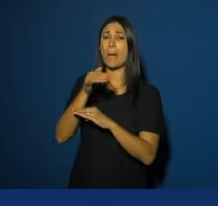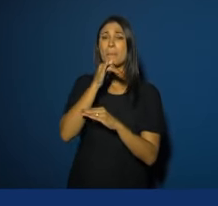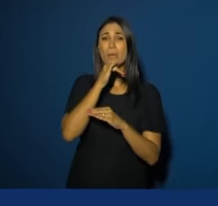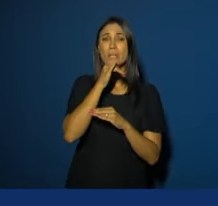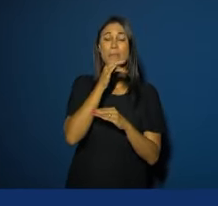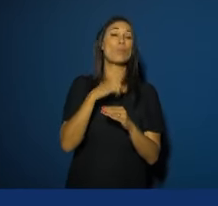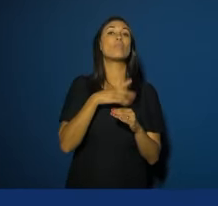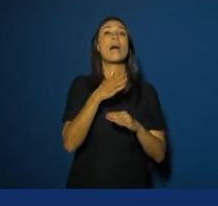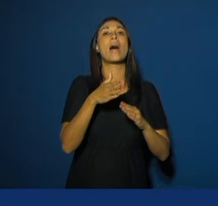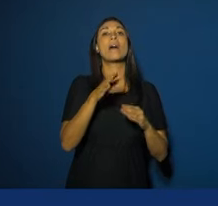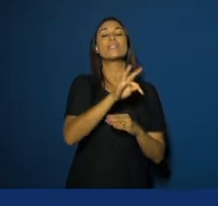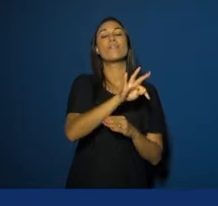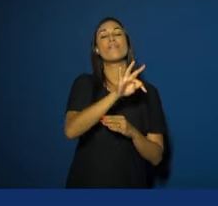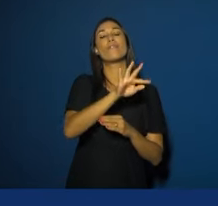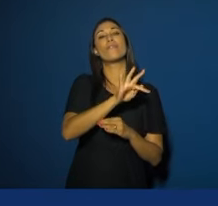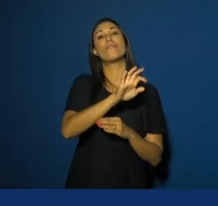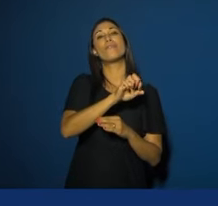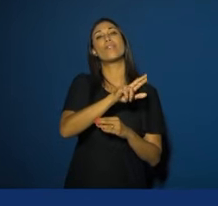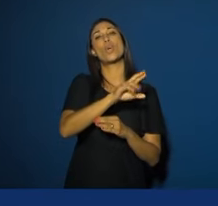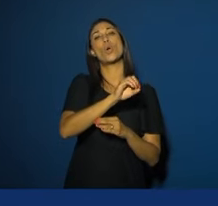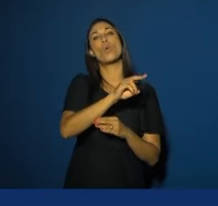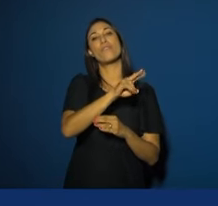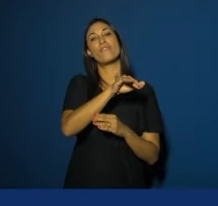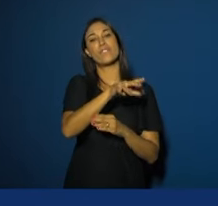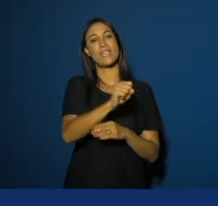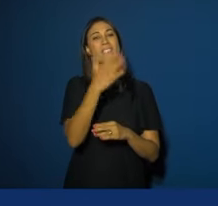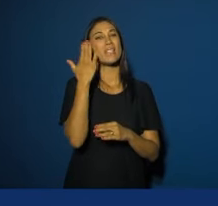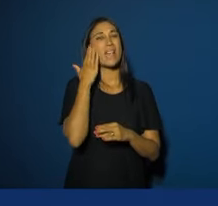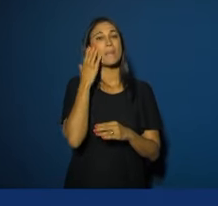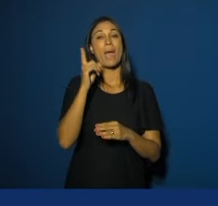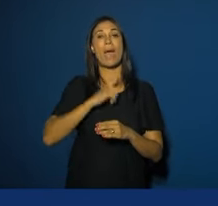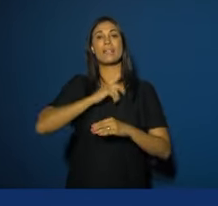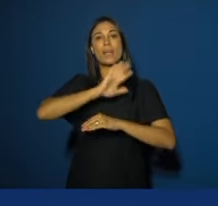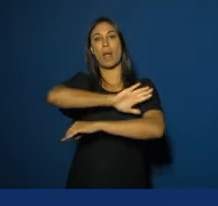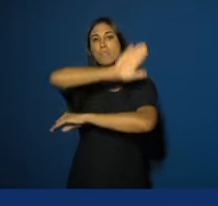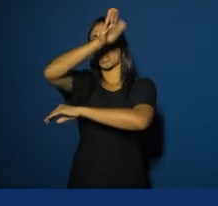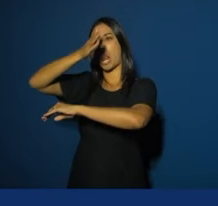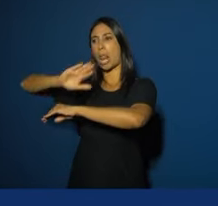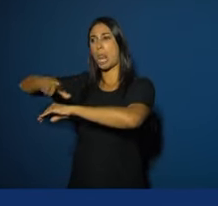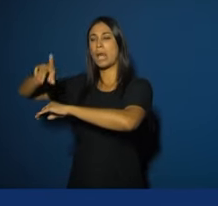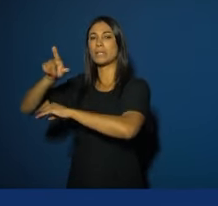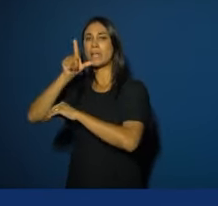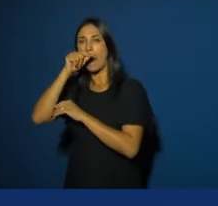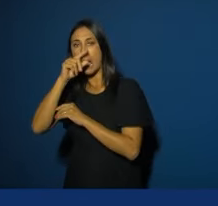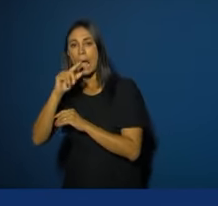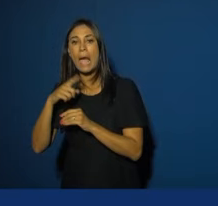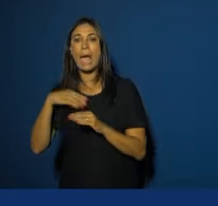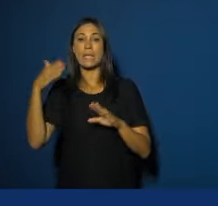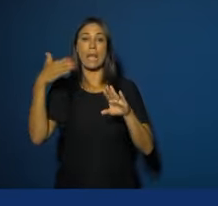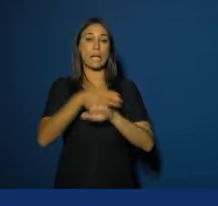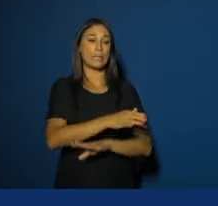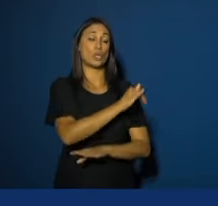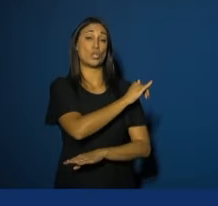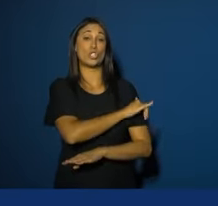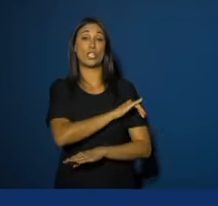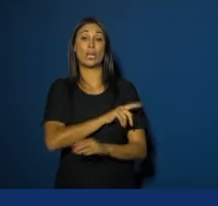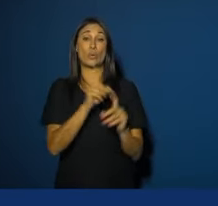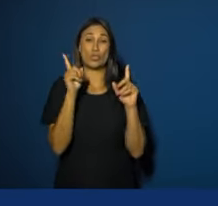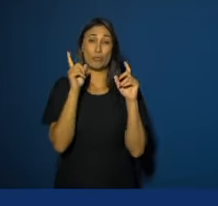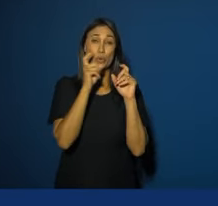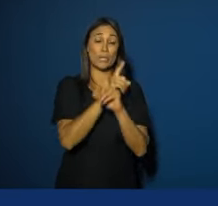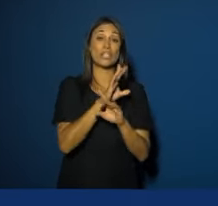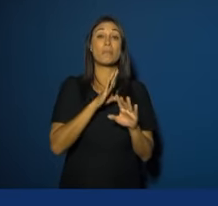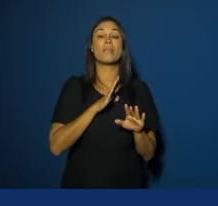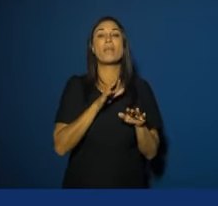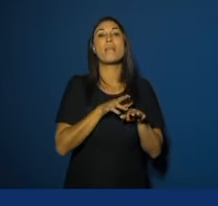101 tem mais algumas dificuldades para virar pro Rio de Janeiro passa ali na Serra das Araras entra no Rio de Janeiro já com muita dificuldade mas em pista